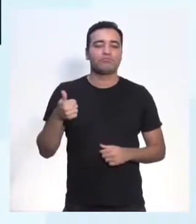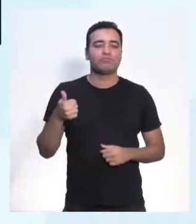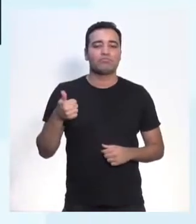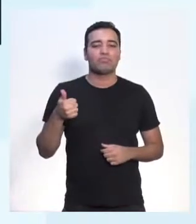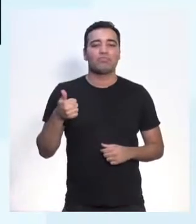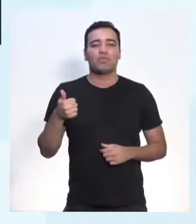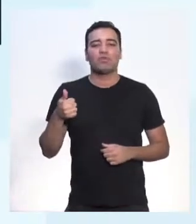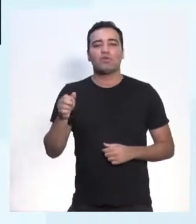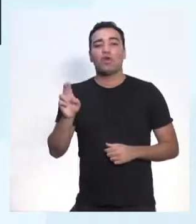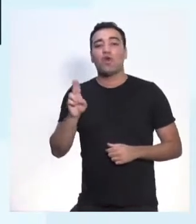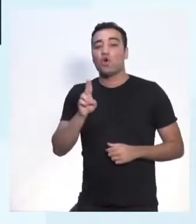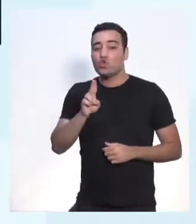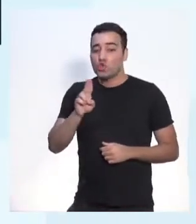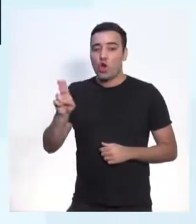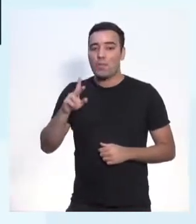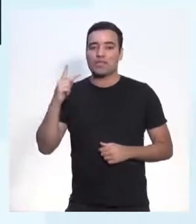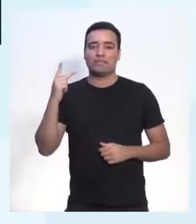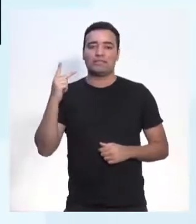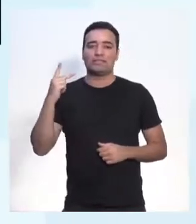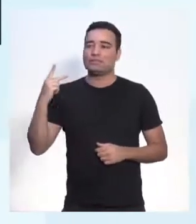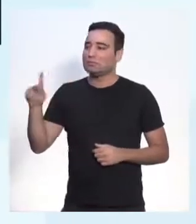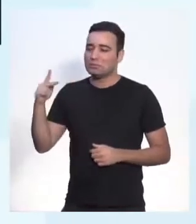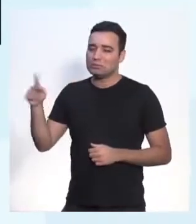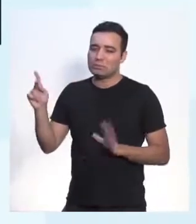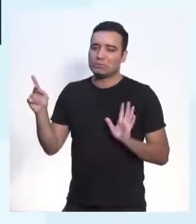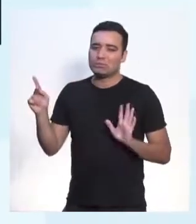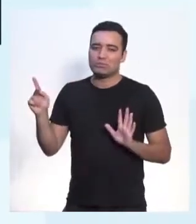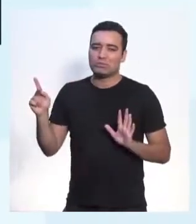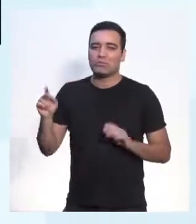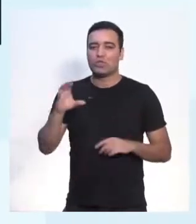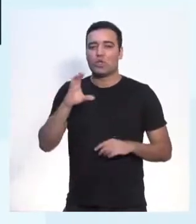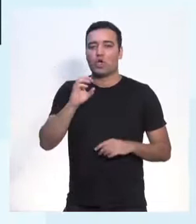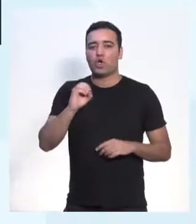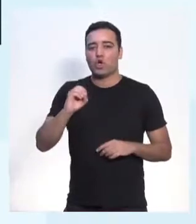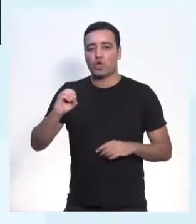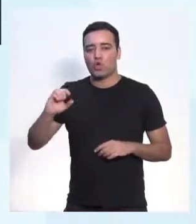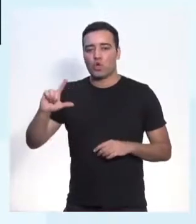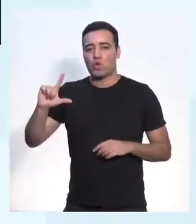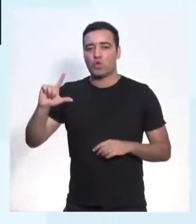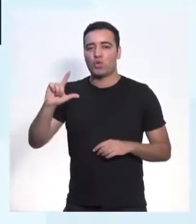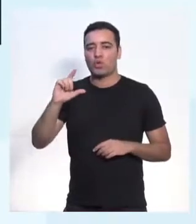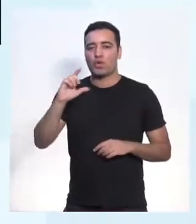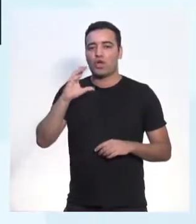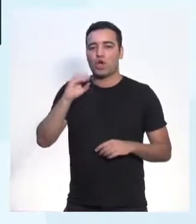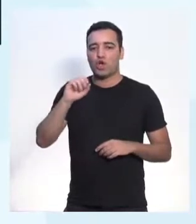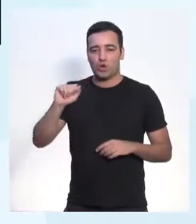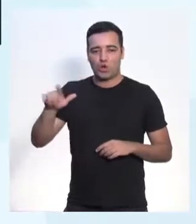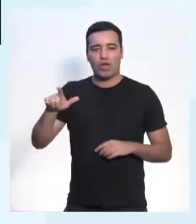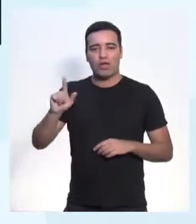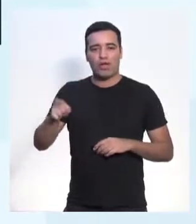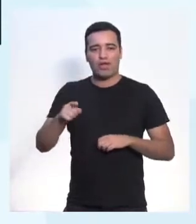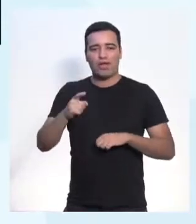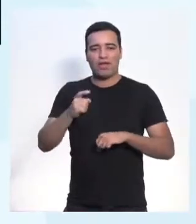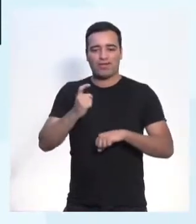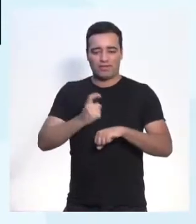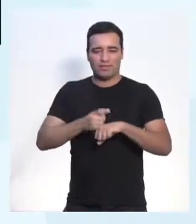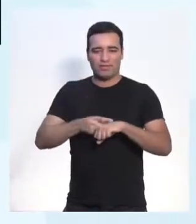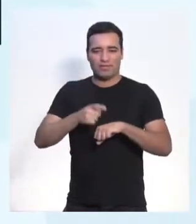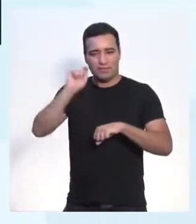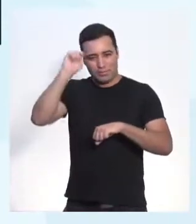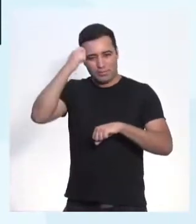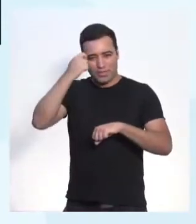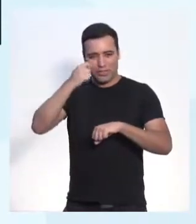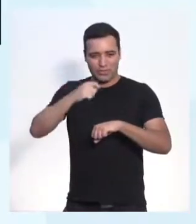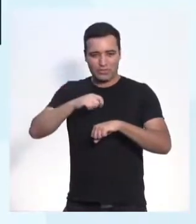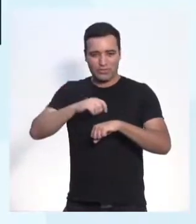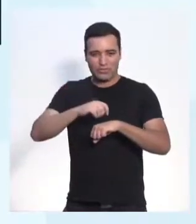Essa daí é o nome da coisa mesmo, que a gente deu no texto. É cool. Coal, isso, coal, Coal. que é o carvão em inglês, é coal. Muito bem.